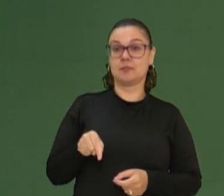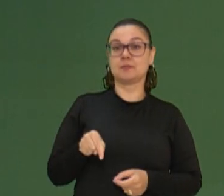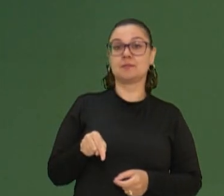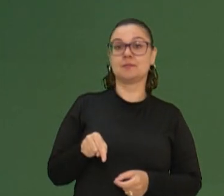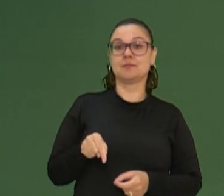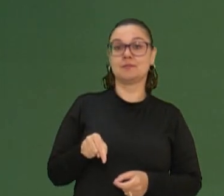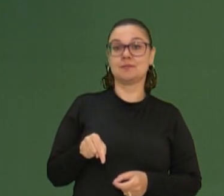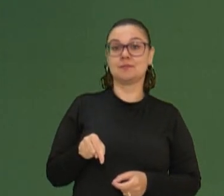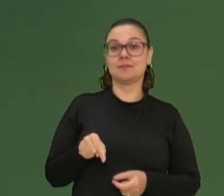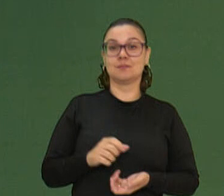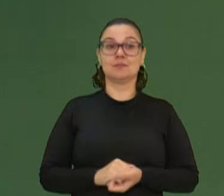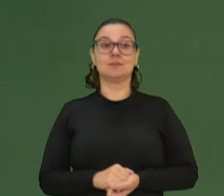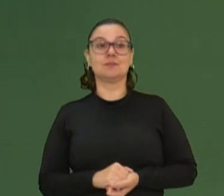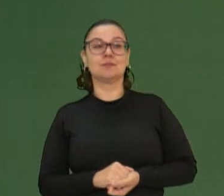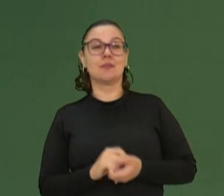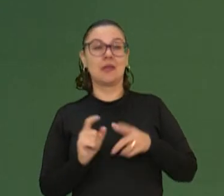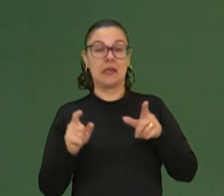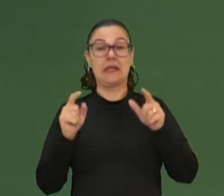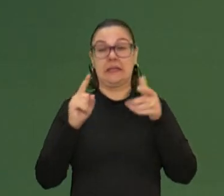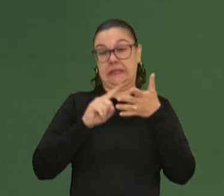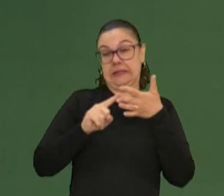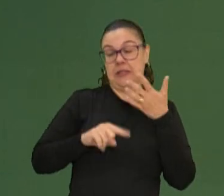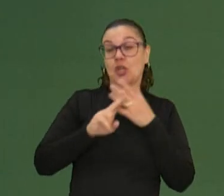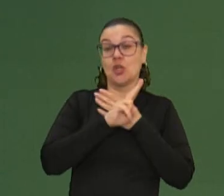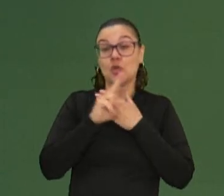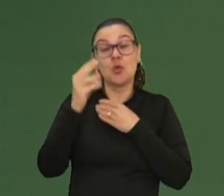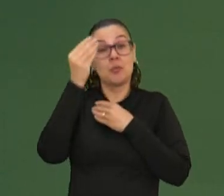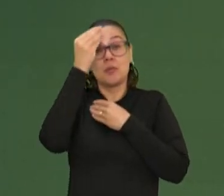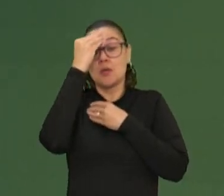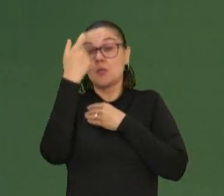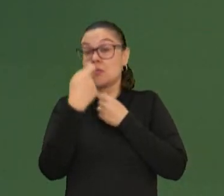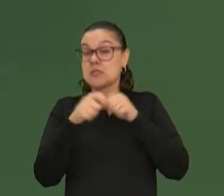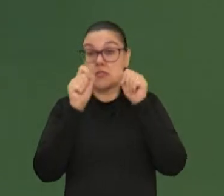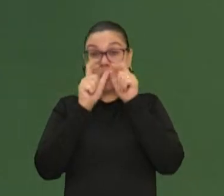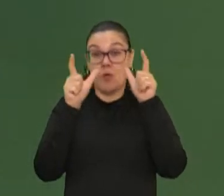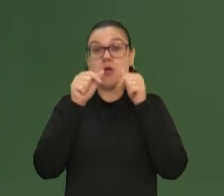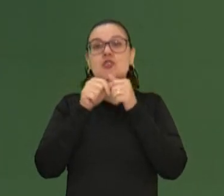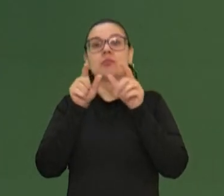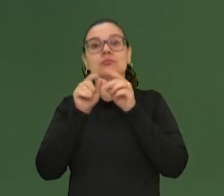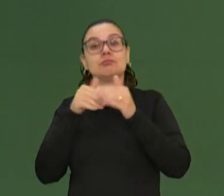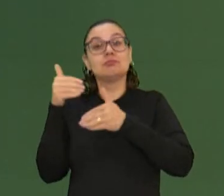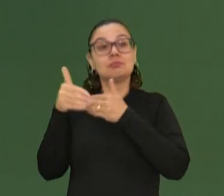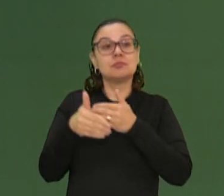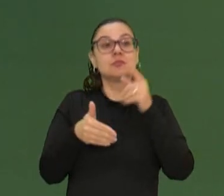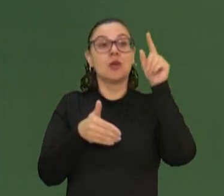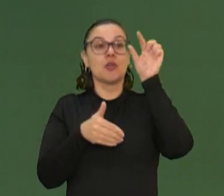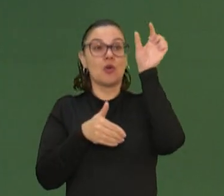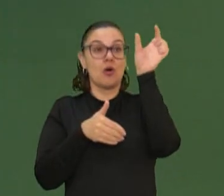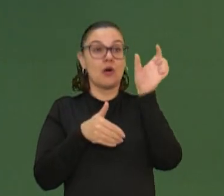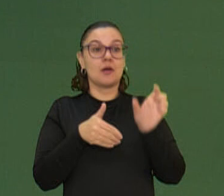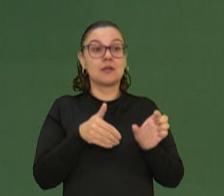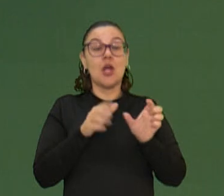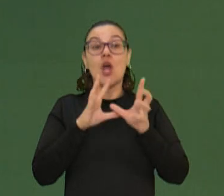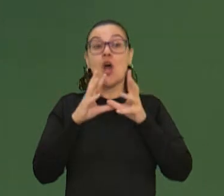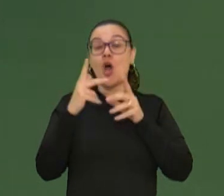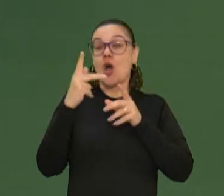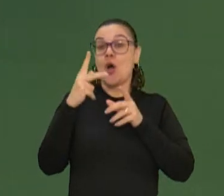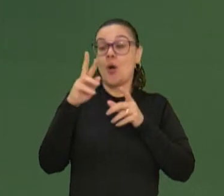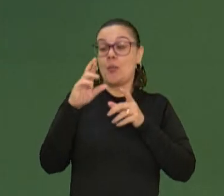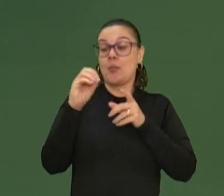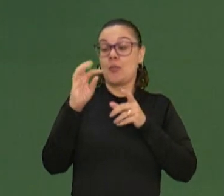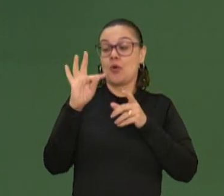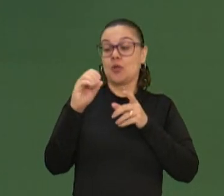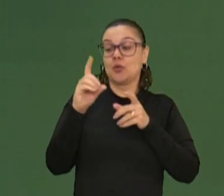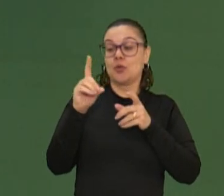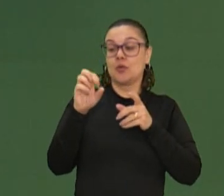câmbio fascicular. Bastante detalhe, né? Fica bem atento. Protoderme, todo o sistema de revestimento da